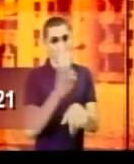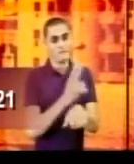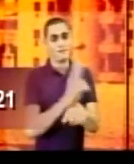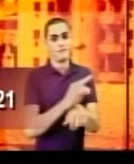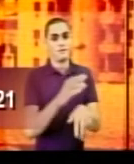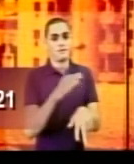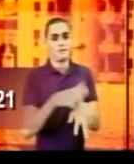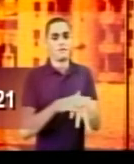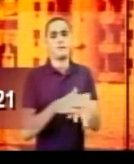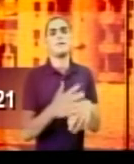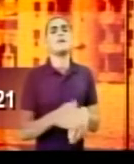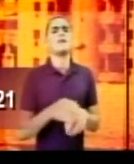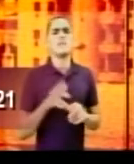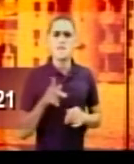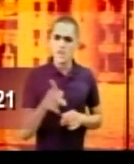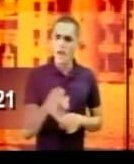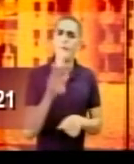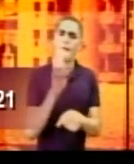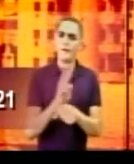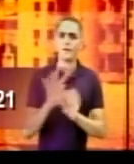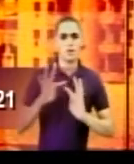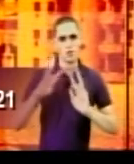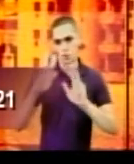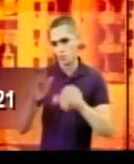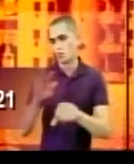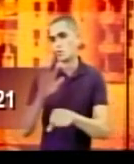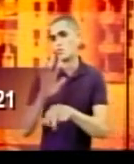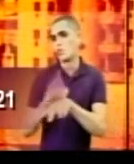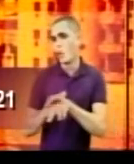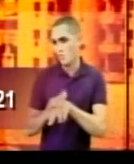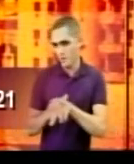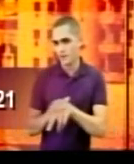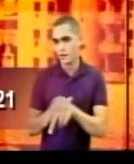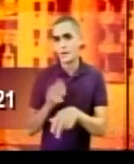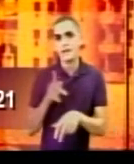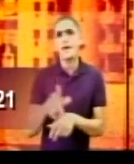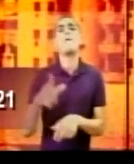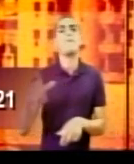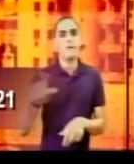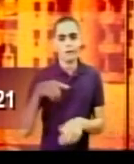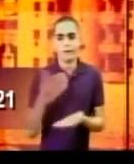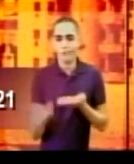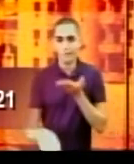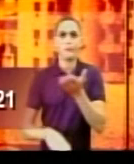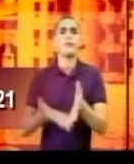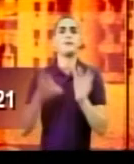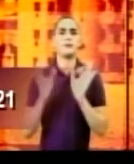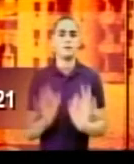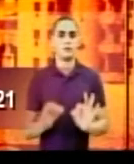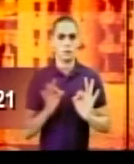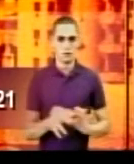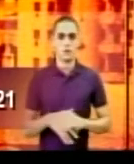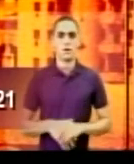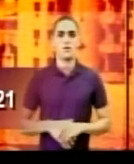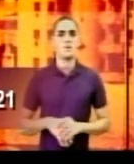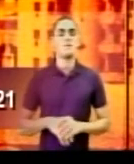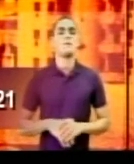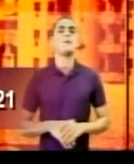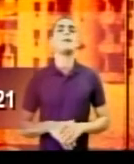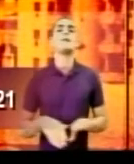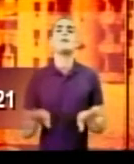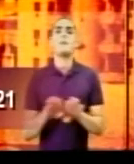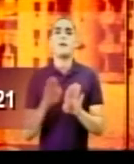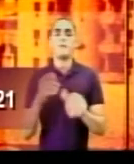assim. Não deixar ninguém sem tratamento, ou seja, de diagnóstico